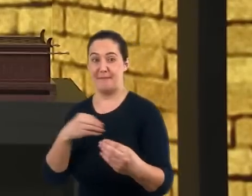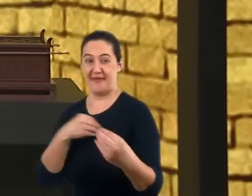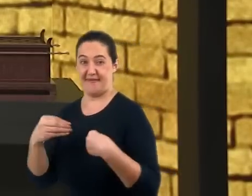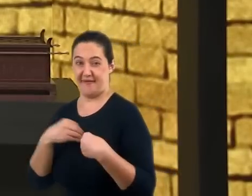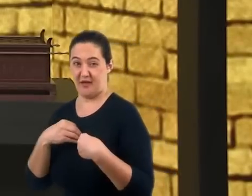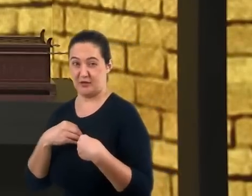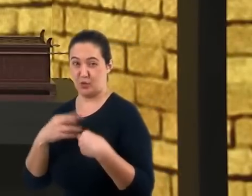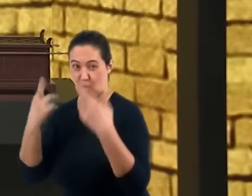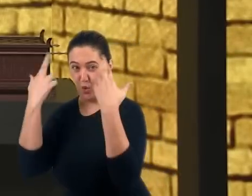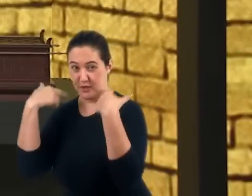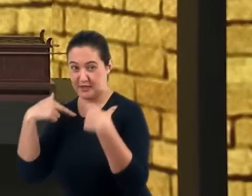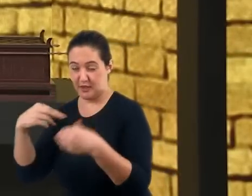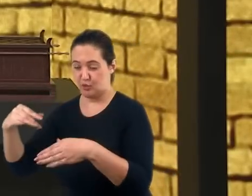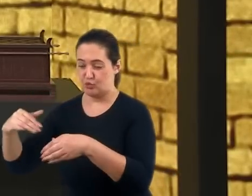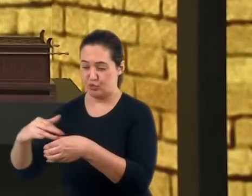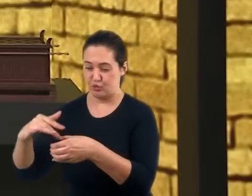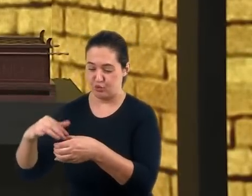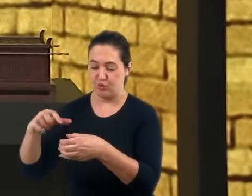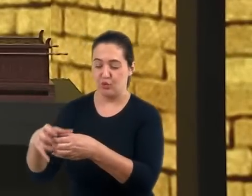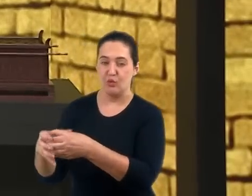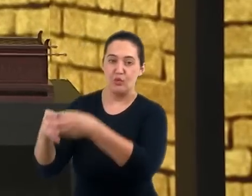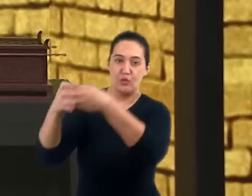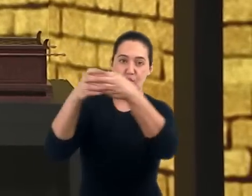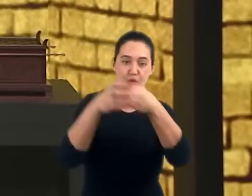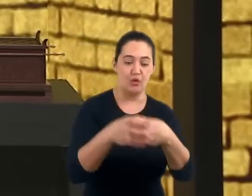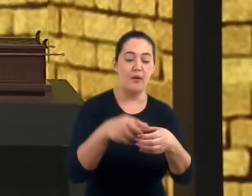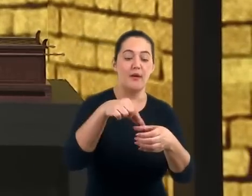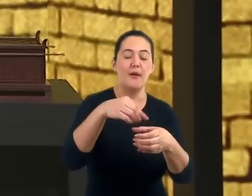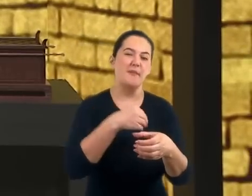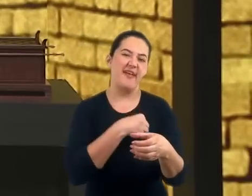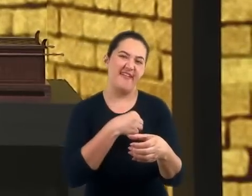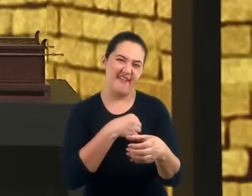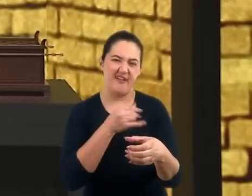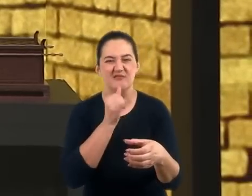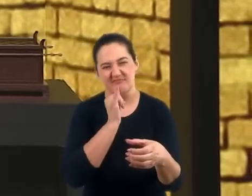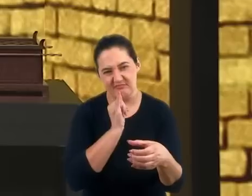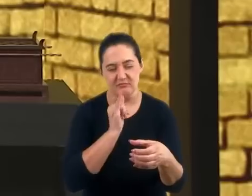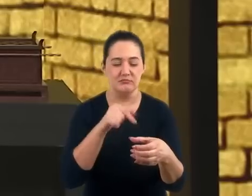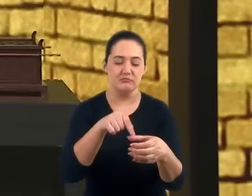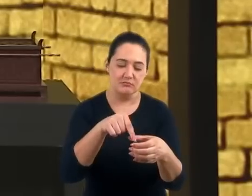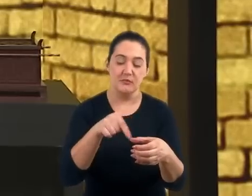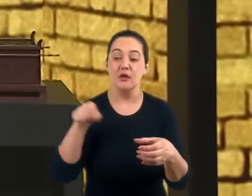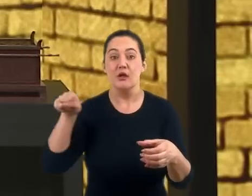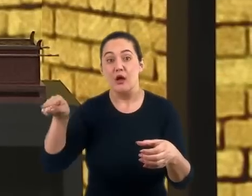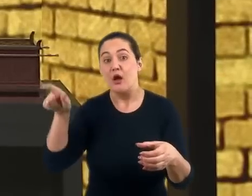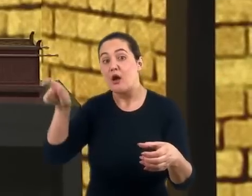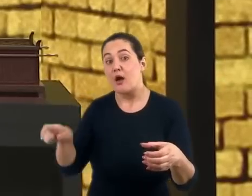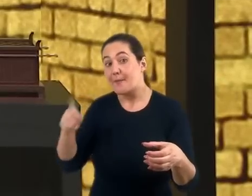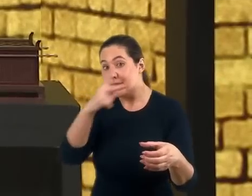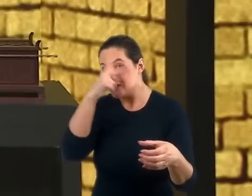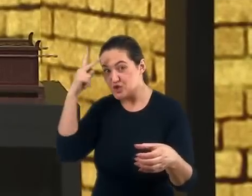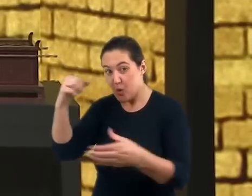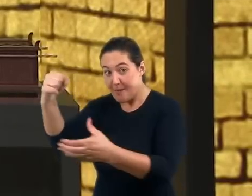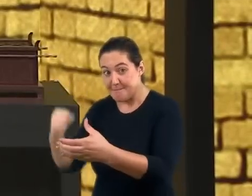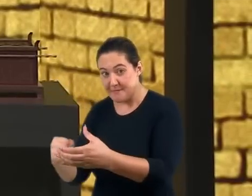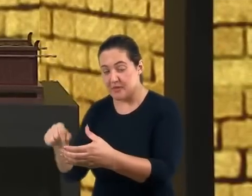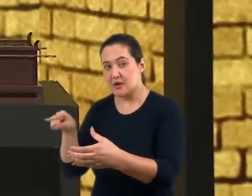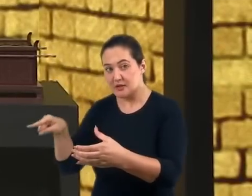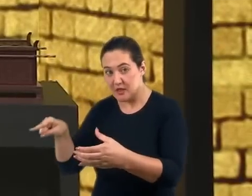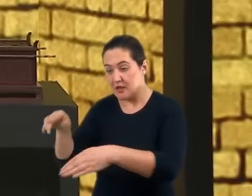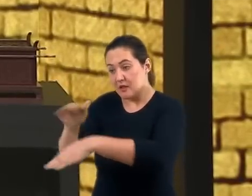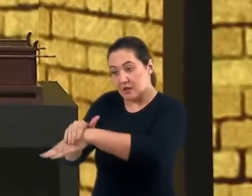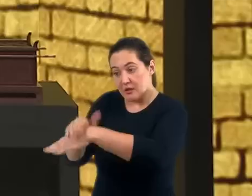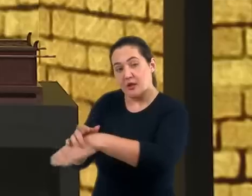para dentro do santuário. Deste modo, o pecador estaria livre perdoado, porém o seu